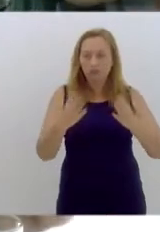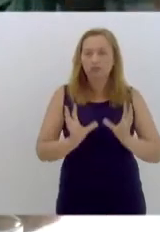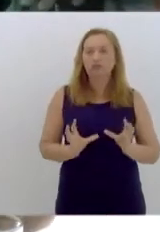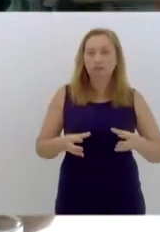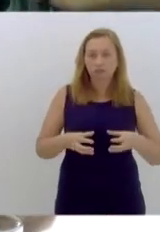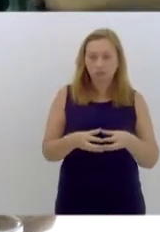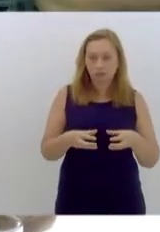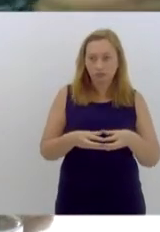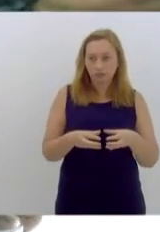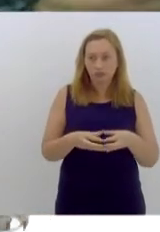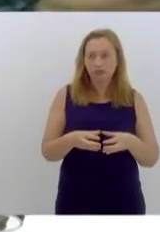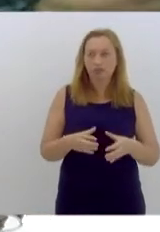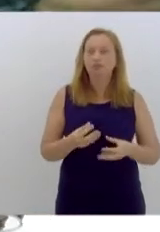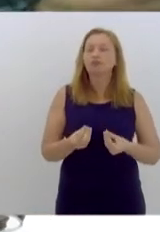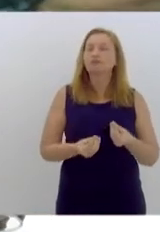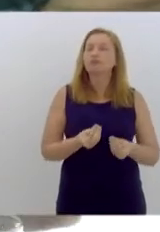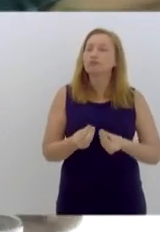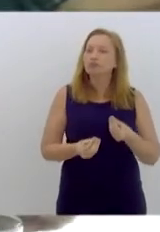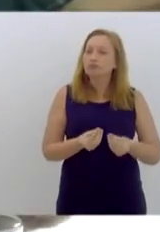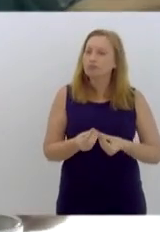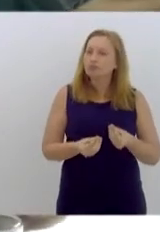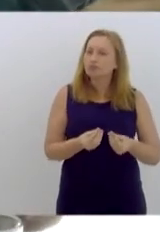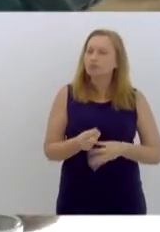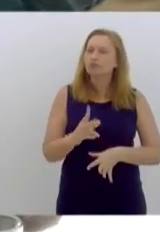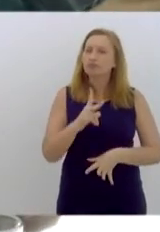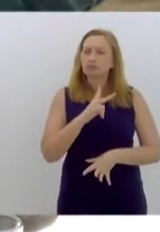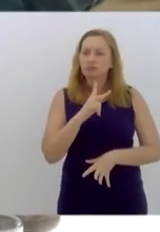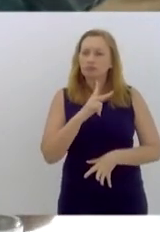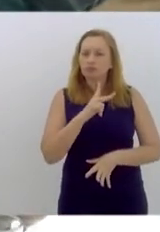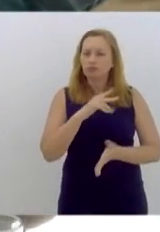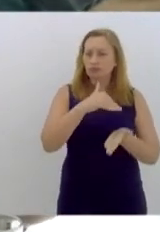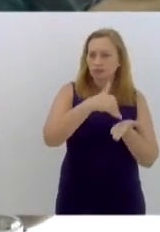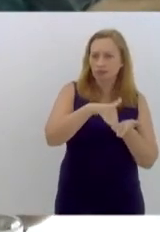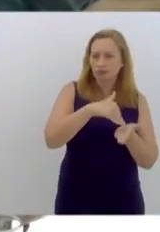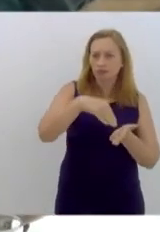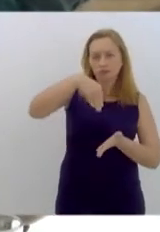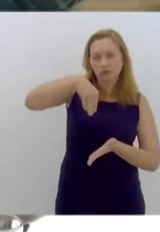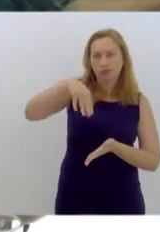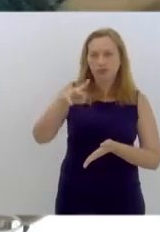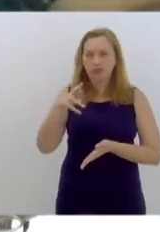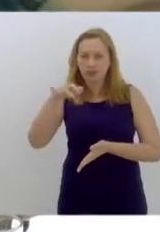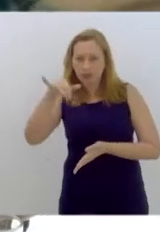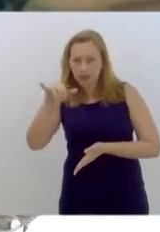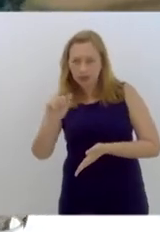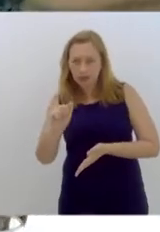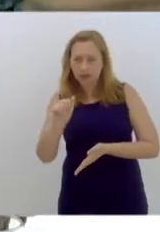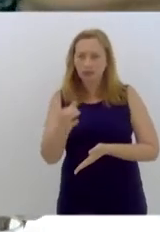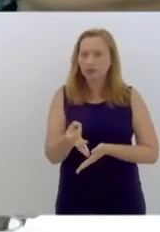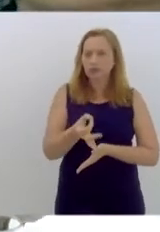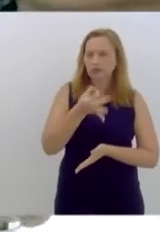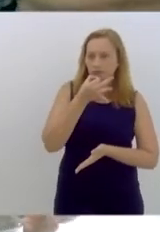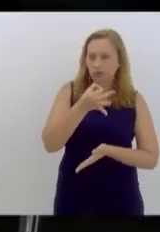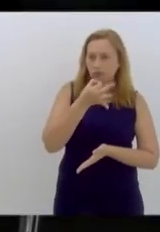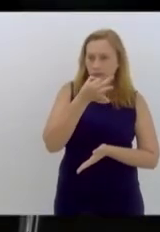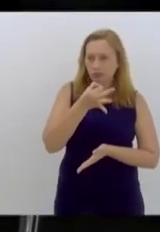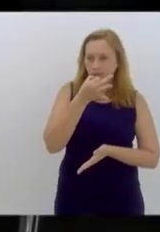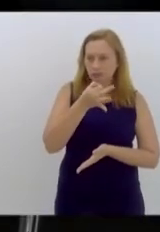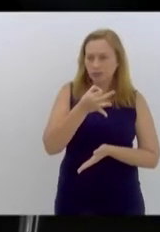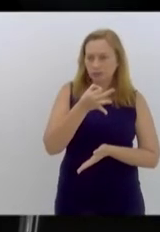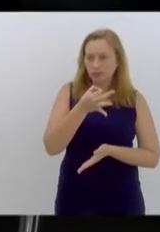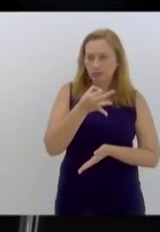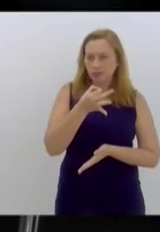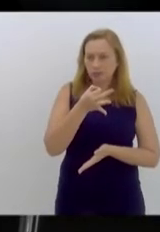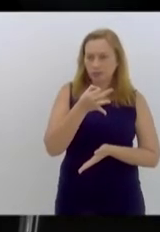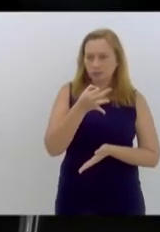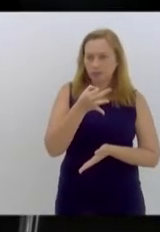comissão, como a própria secretária Marília, as suas sugestões de subemenda à